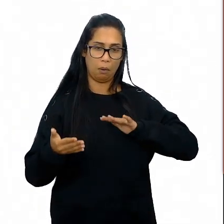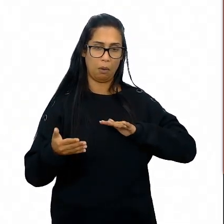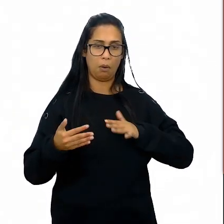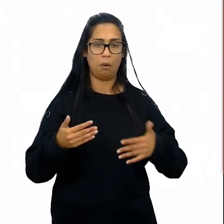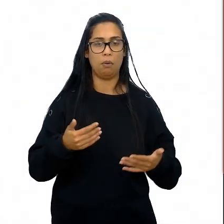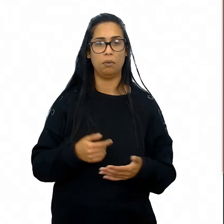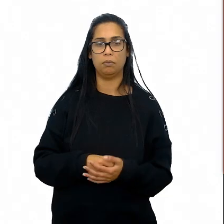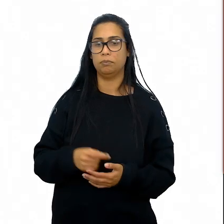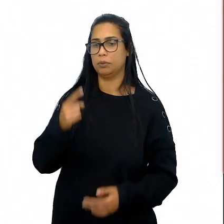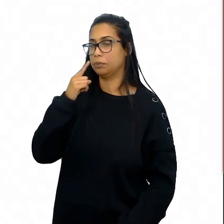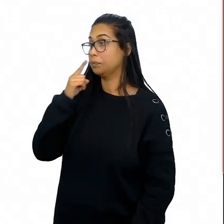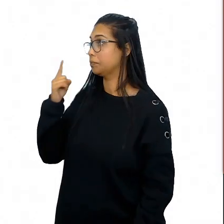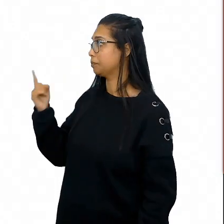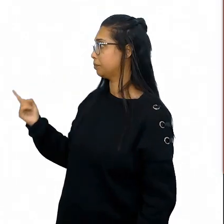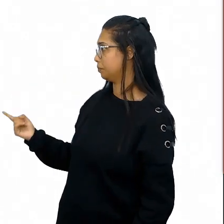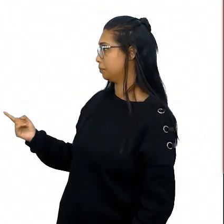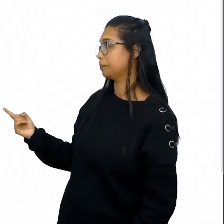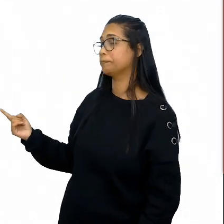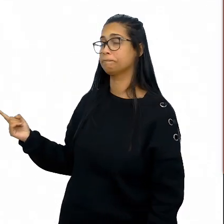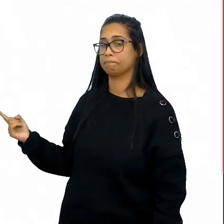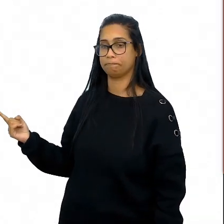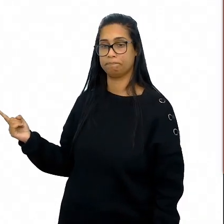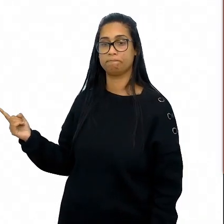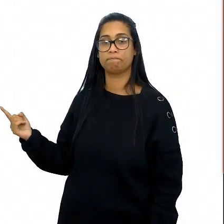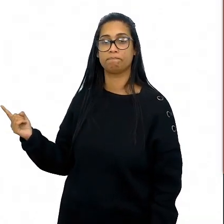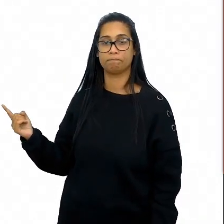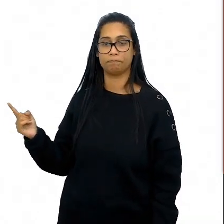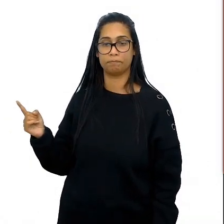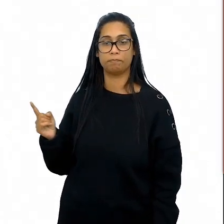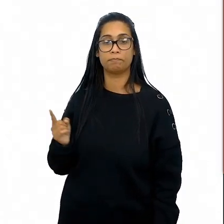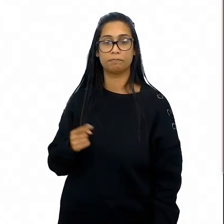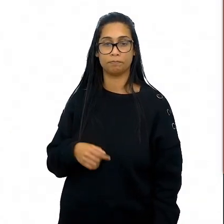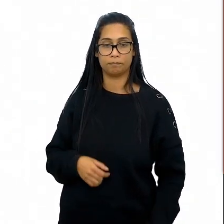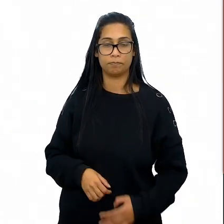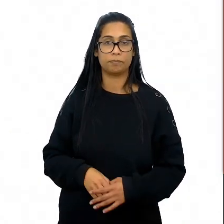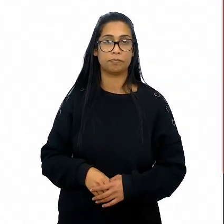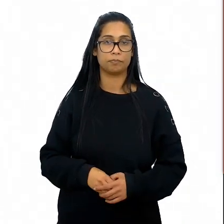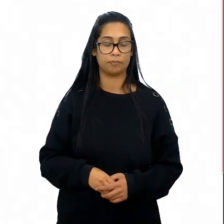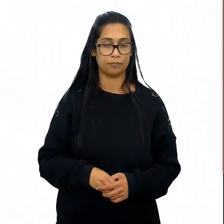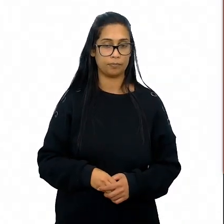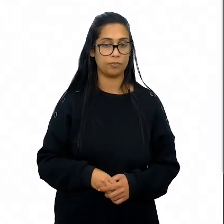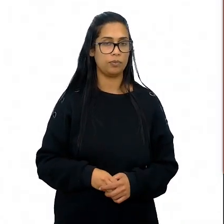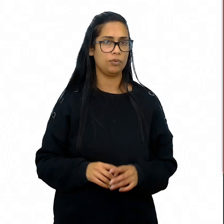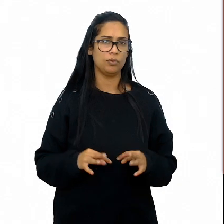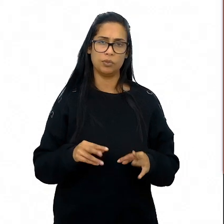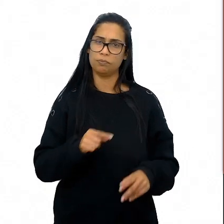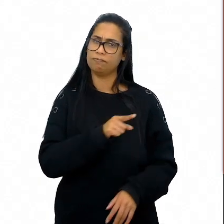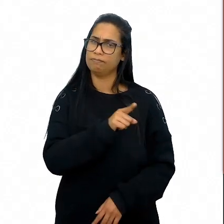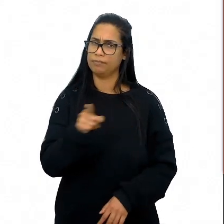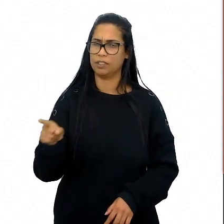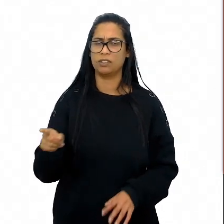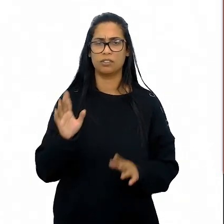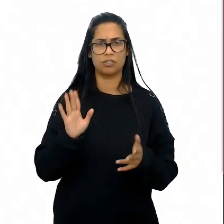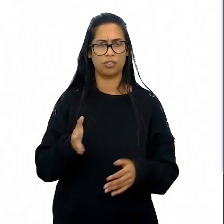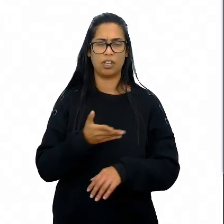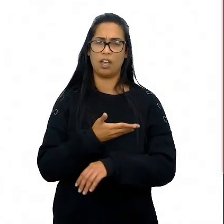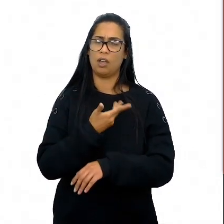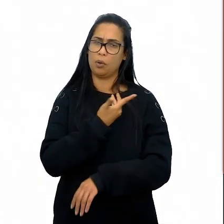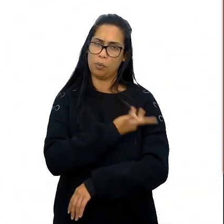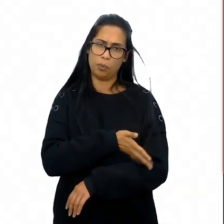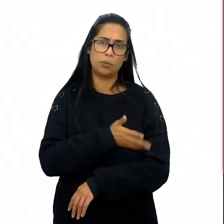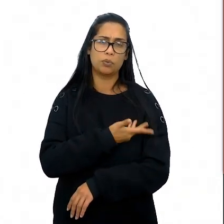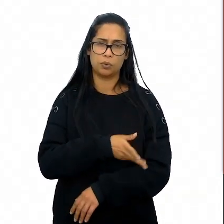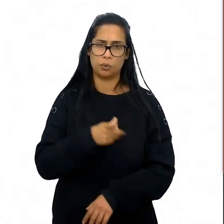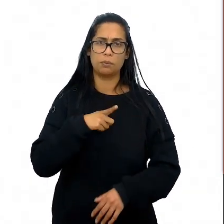poliedros prismas pirâmides cilindros cones e ativos que a gente já está habituado né E tá